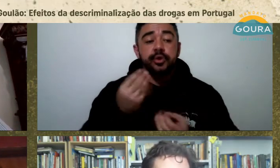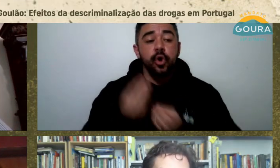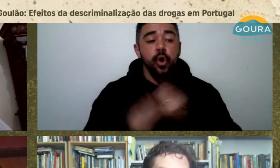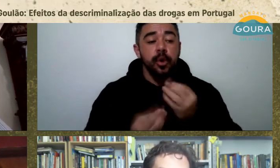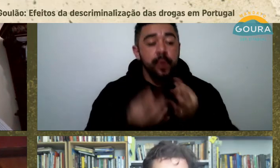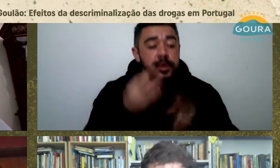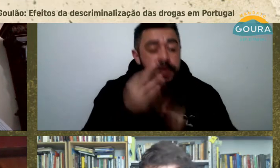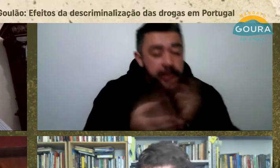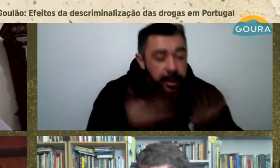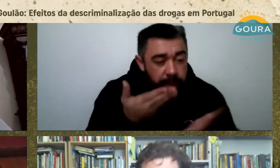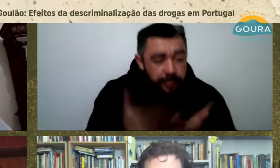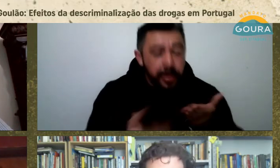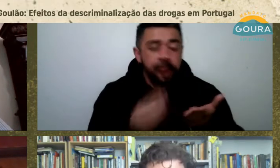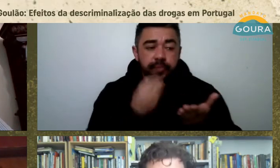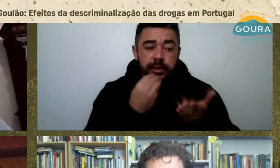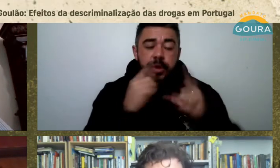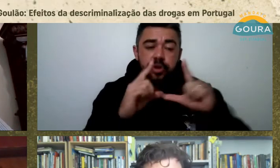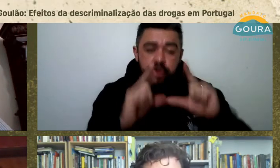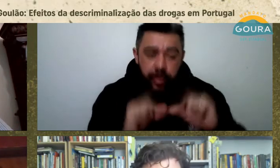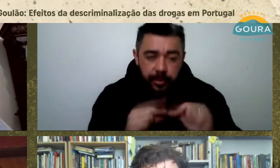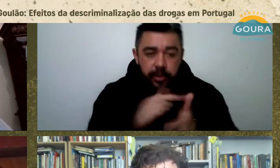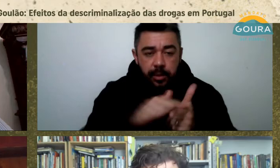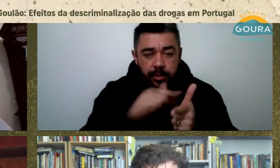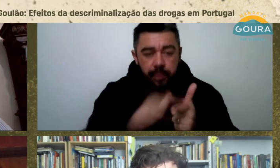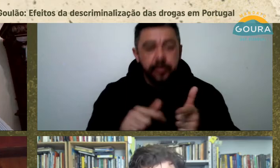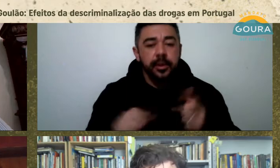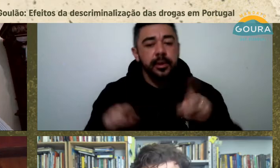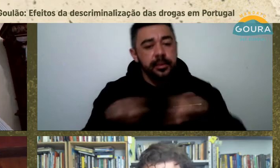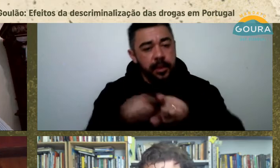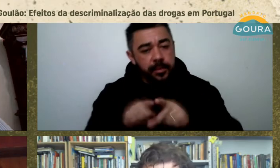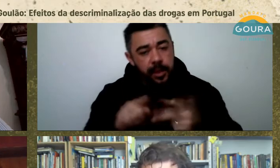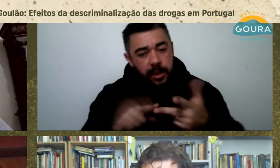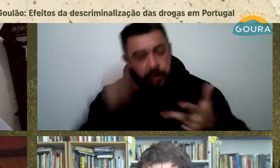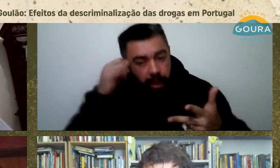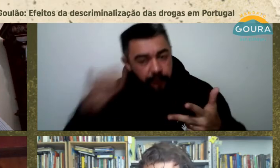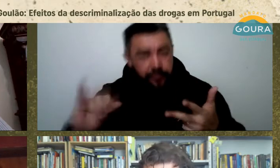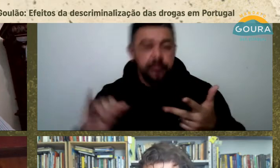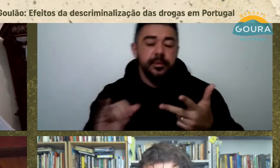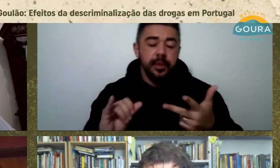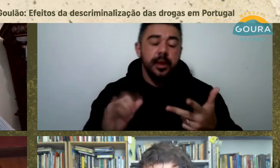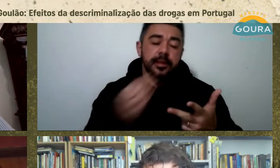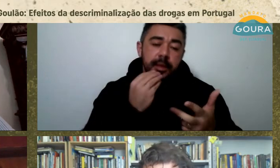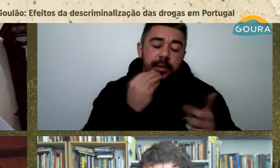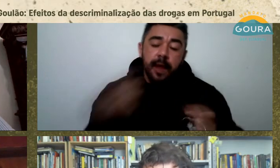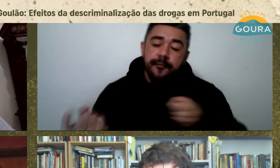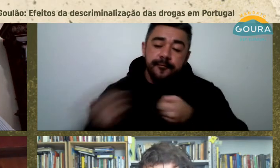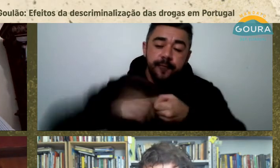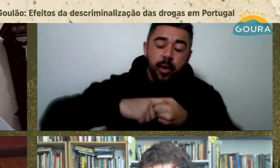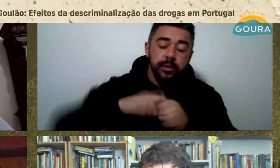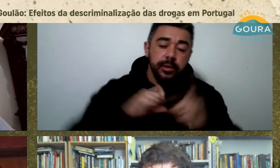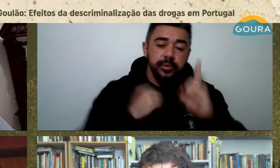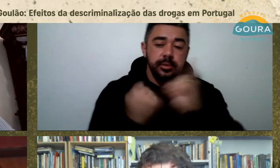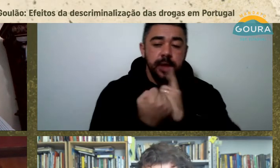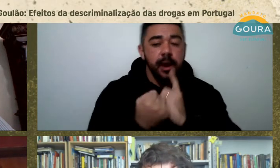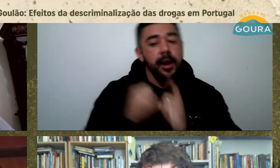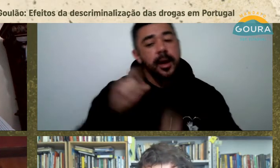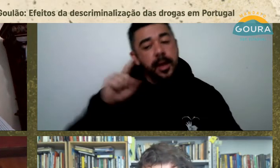de danos, uma intervenção preventiva, uma reinserção social que apoia esta